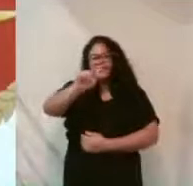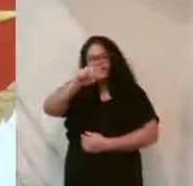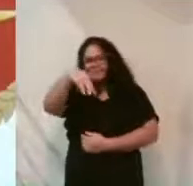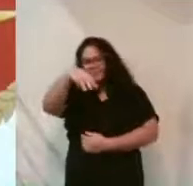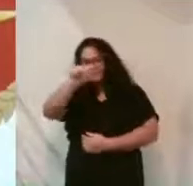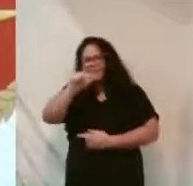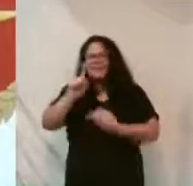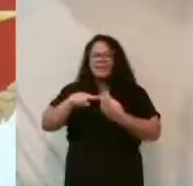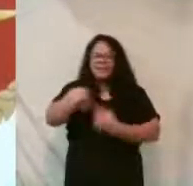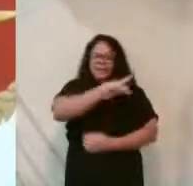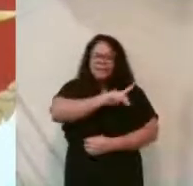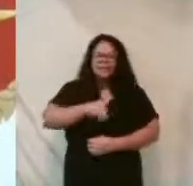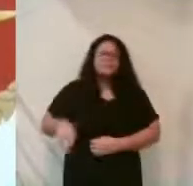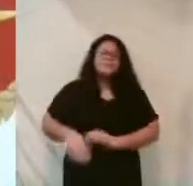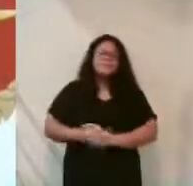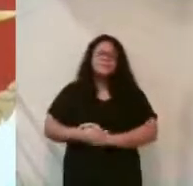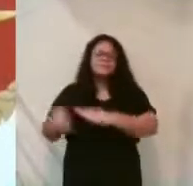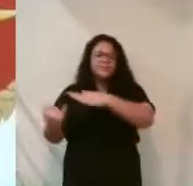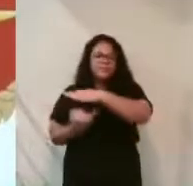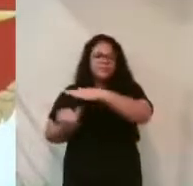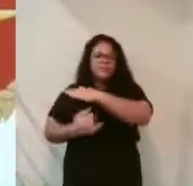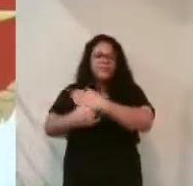Pragma, Dione Manetti.